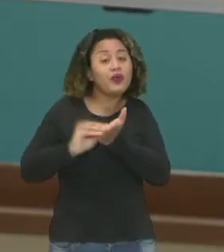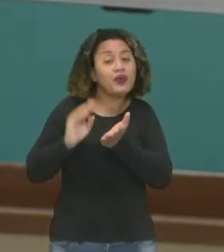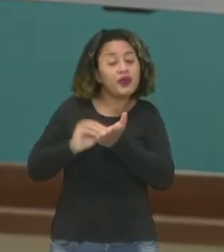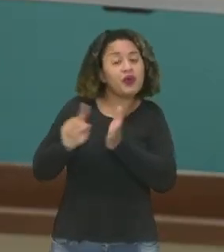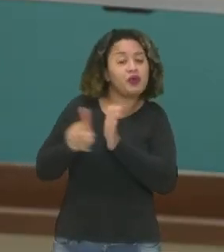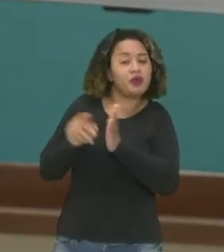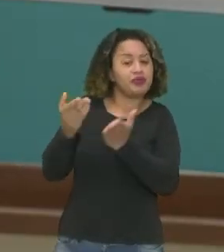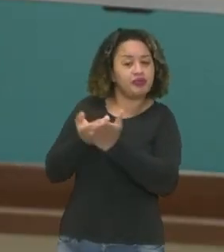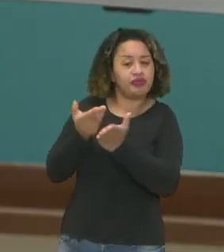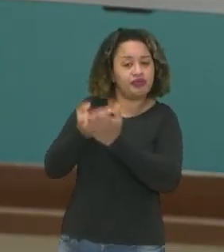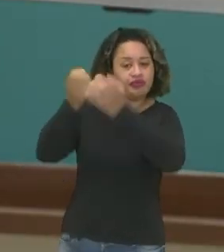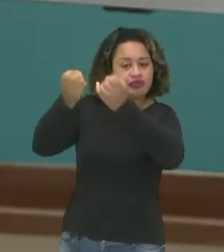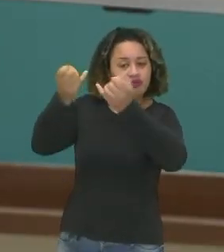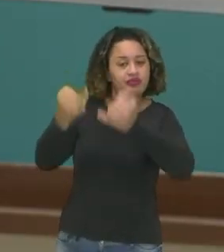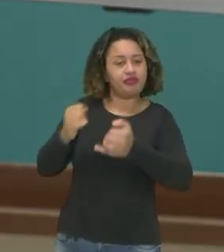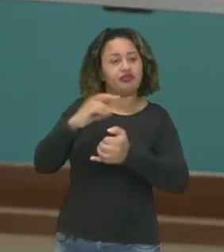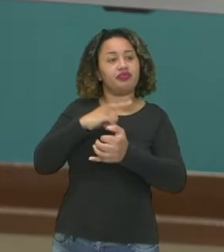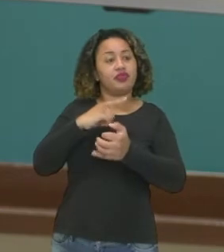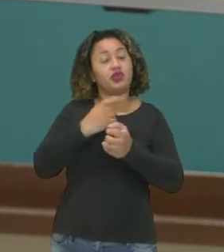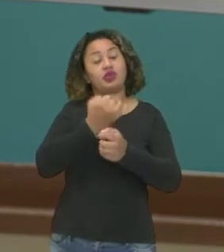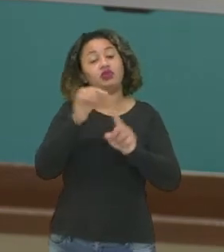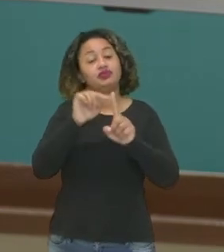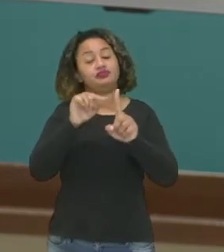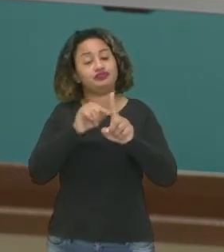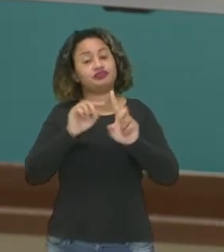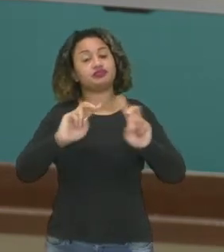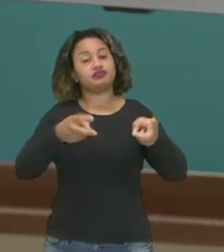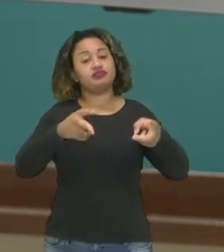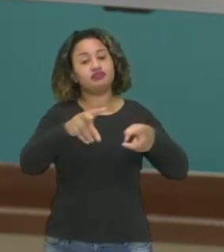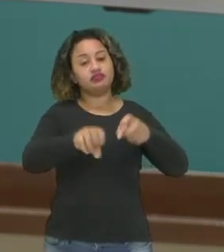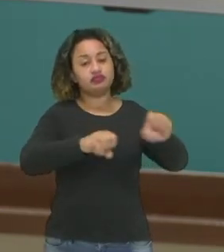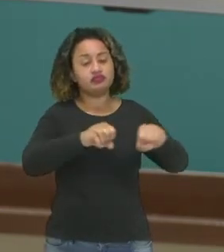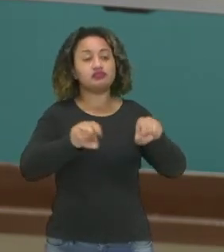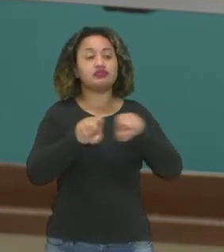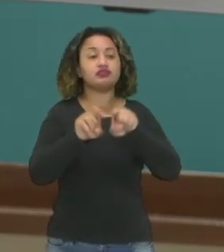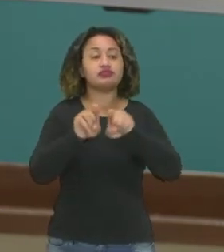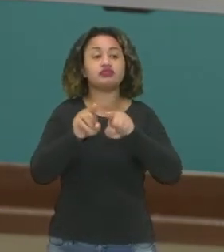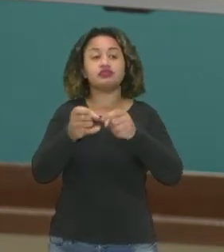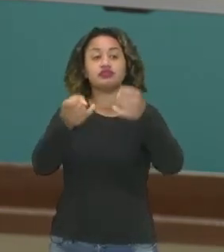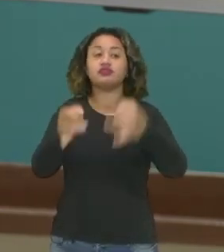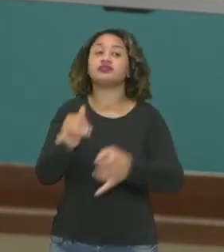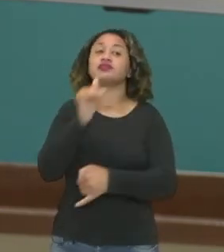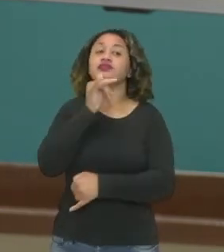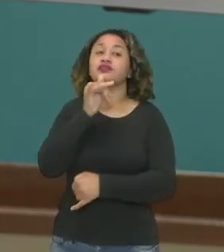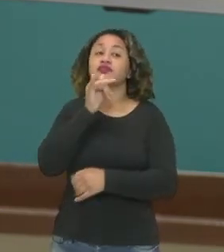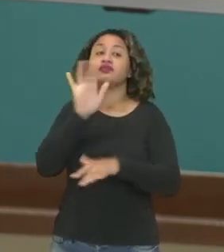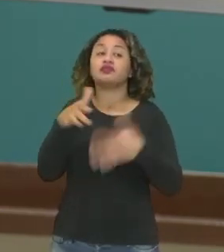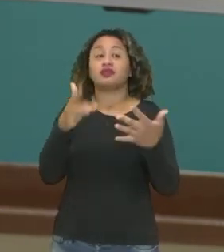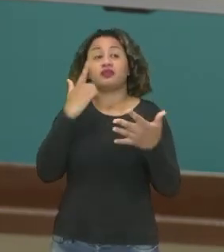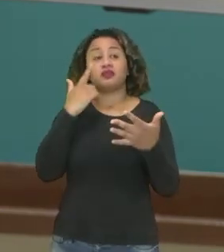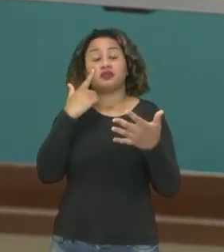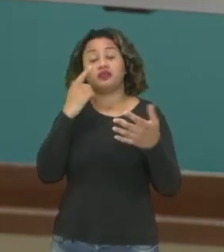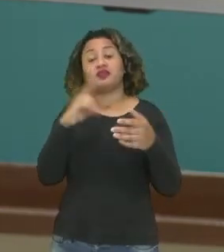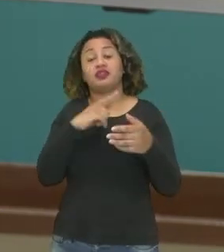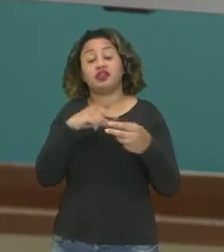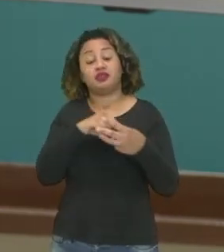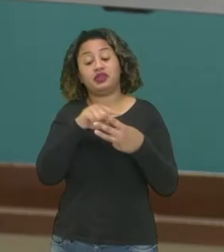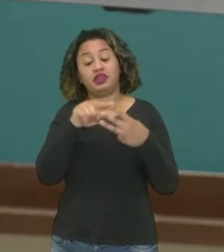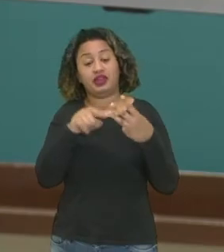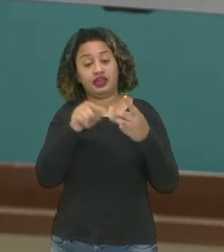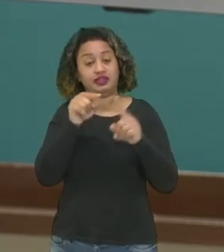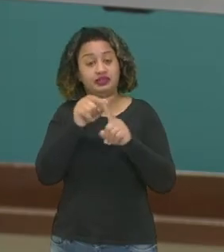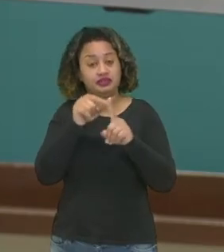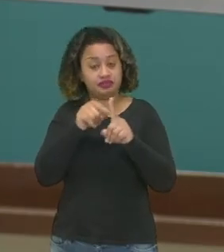aula quais são os tipos de extrativismo e também explicar um exemplo. E nesse sentido, vamos lá, nós temos aí 3 tipos